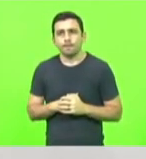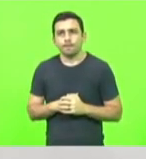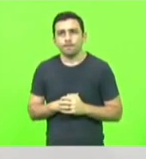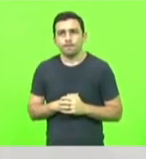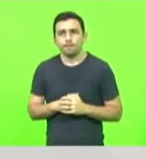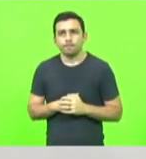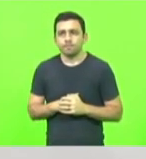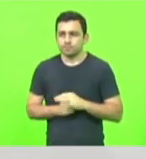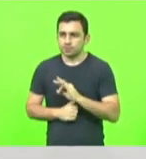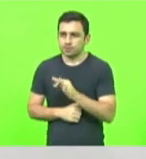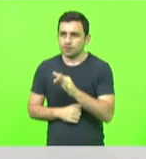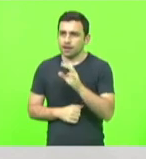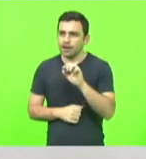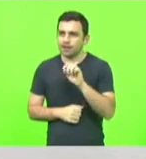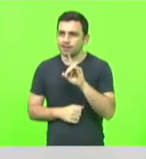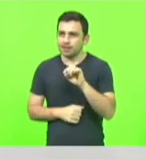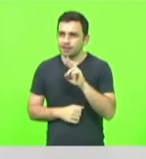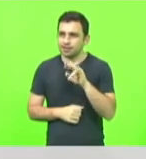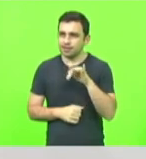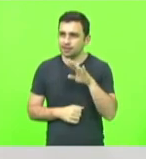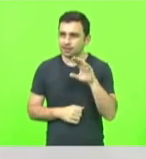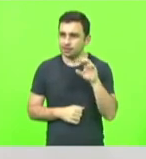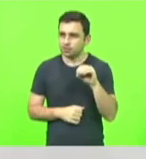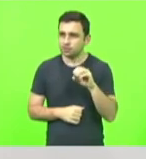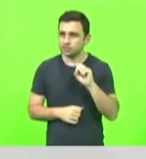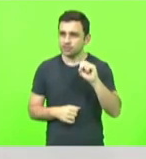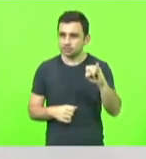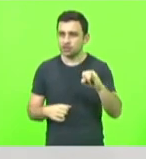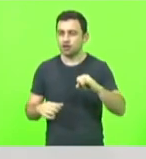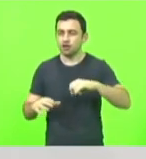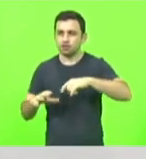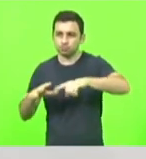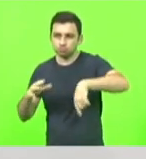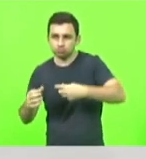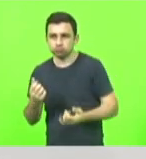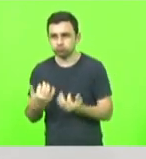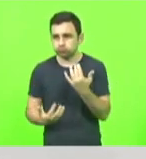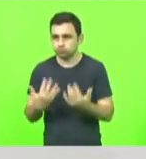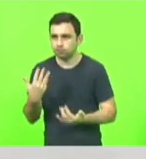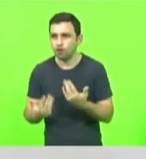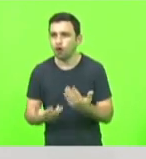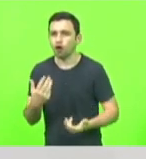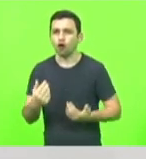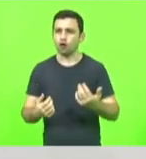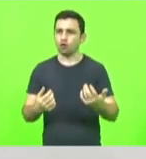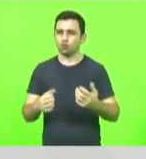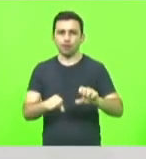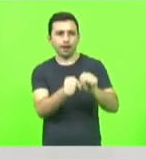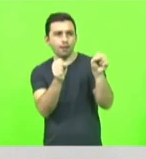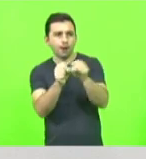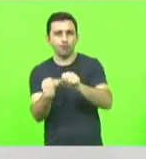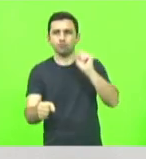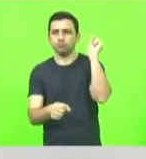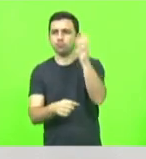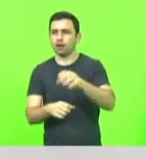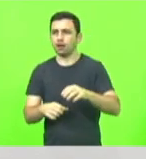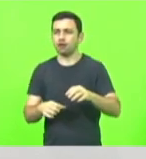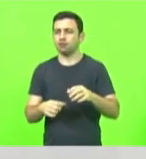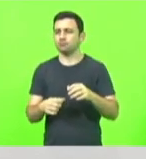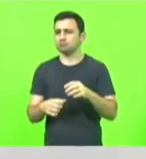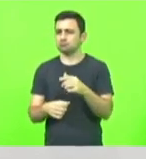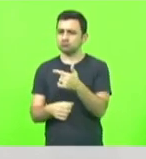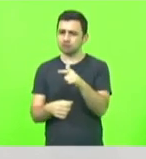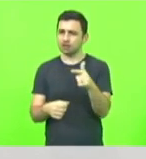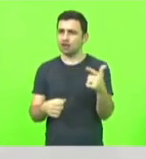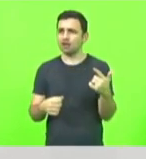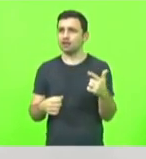deputado Adrianinho, se eles estivessem lá botando fogo em pneu, se eles estivessem lá promovendo quebra-quebra, se eles estivessem lá com